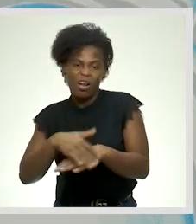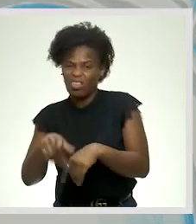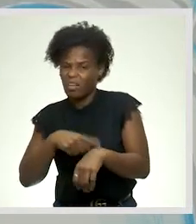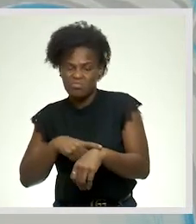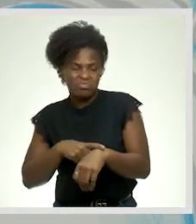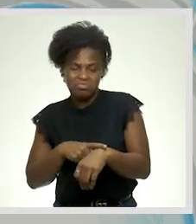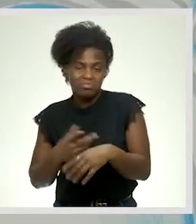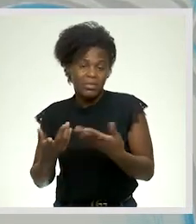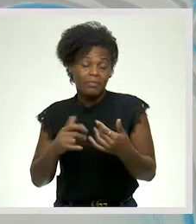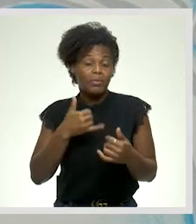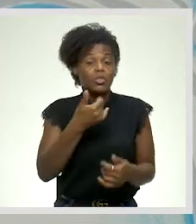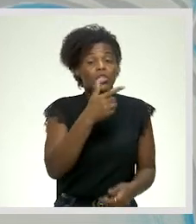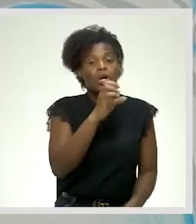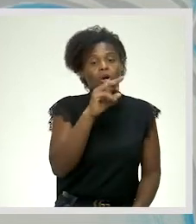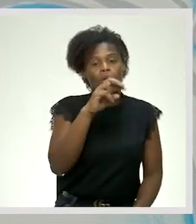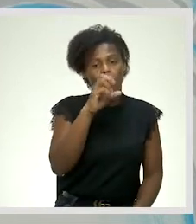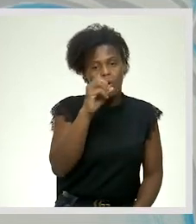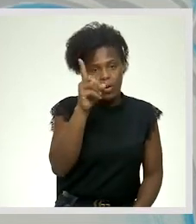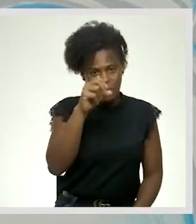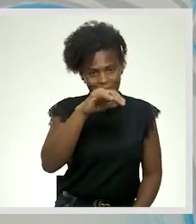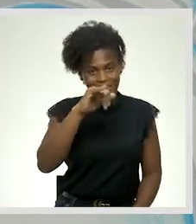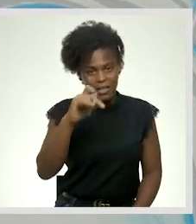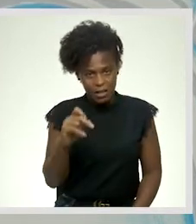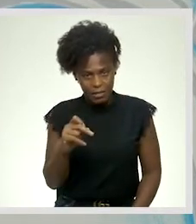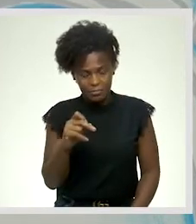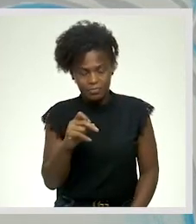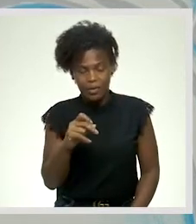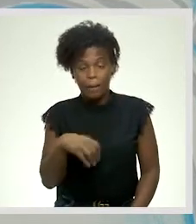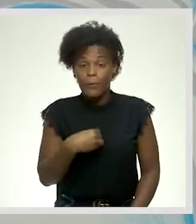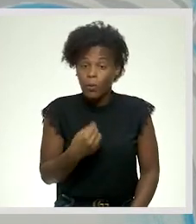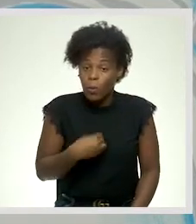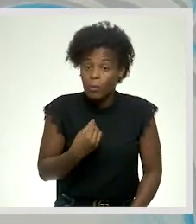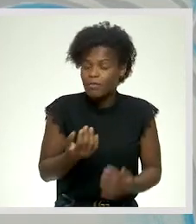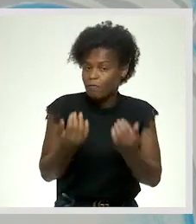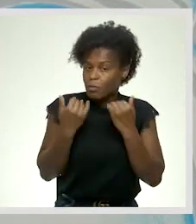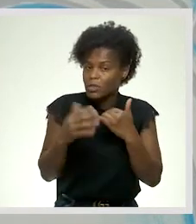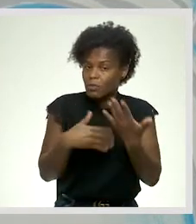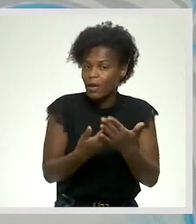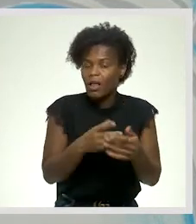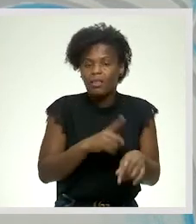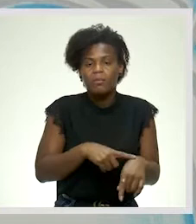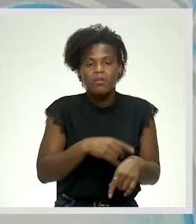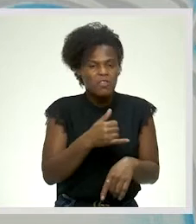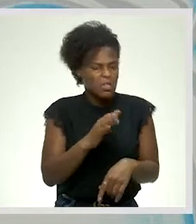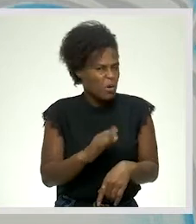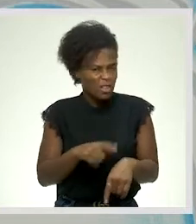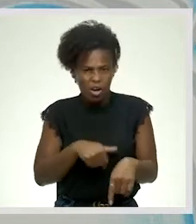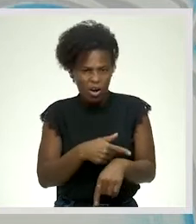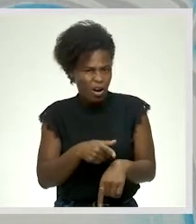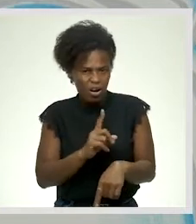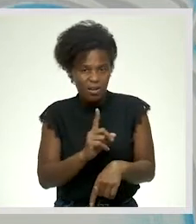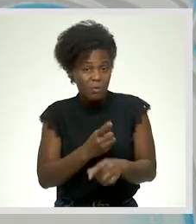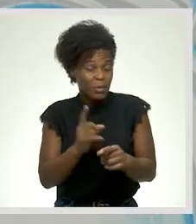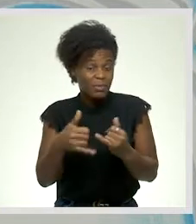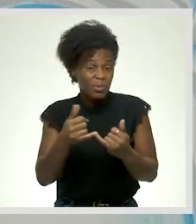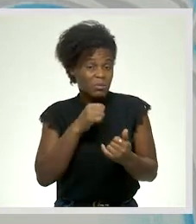inoportuna. E a crónica? A crónica preocupa-se em passar uma informação no espaço de 24 horas, porque senão